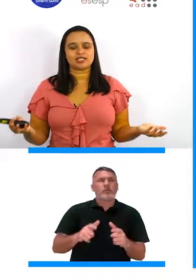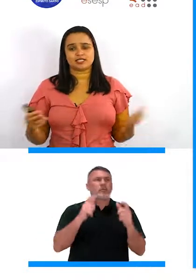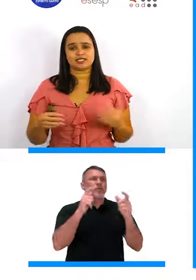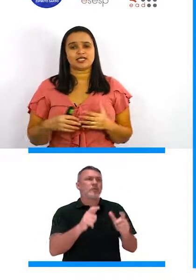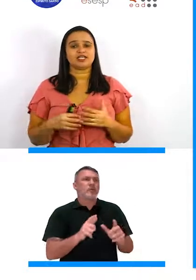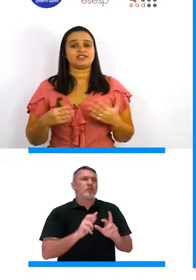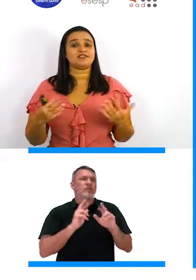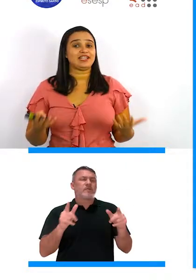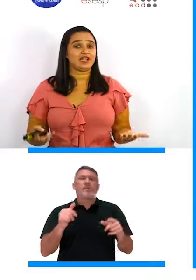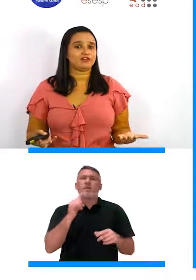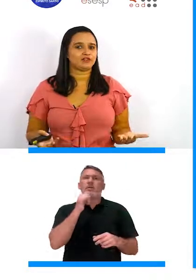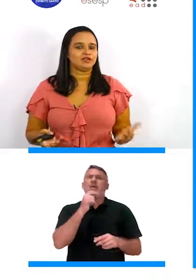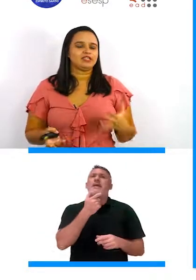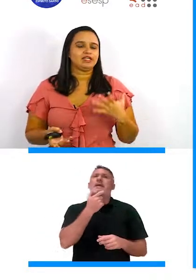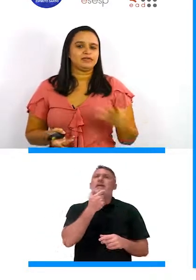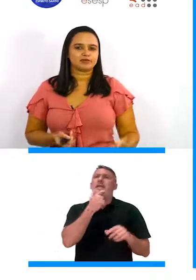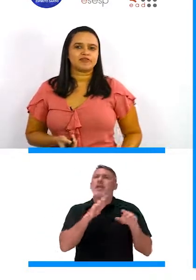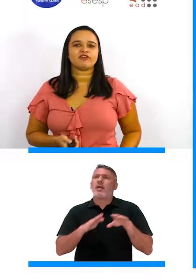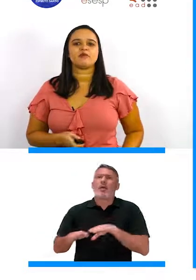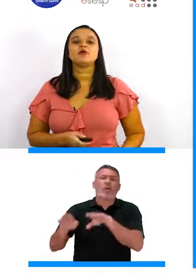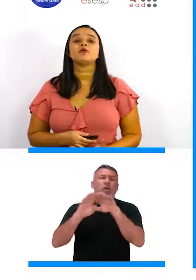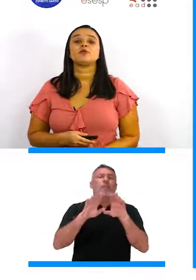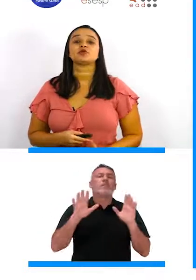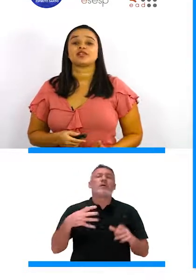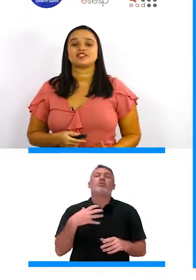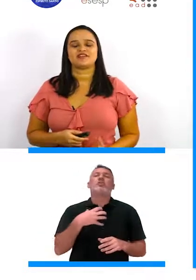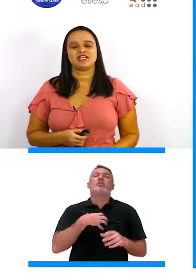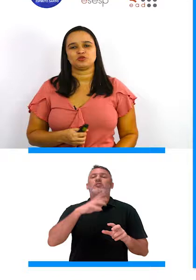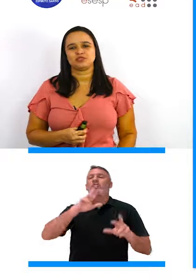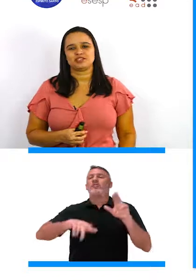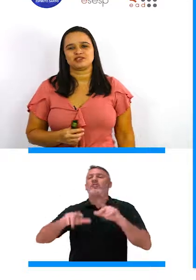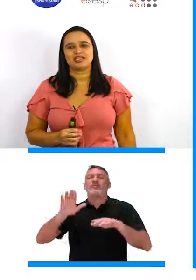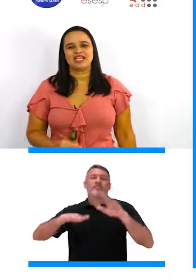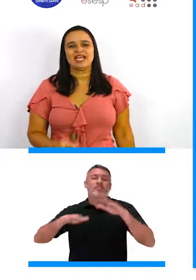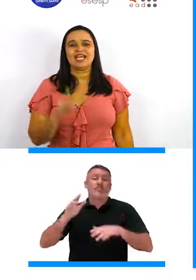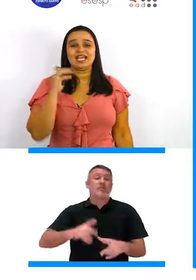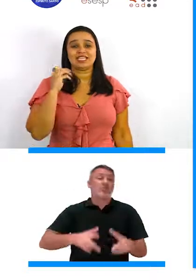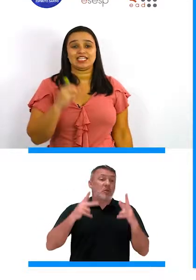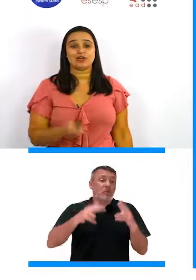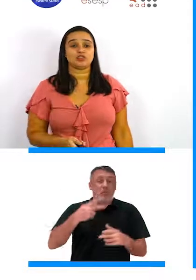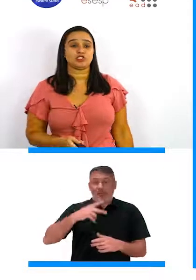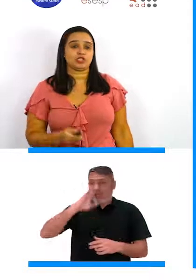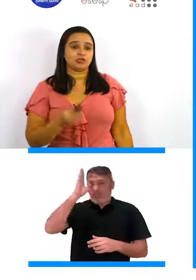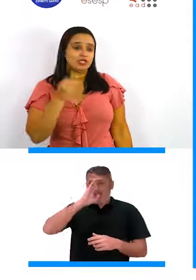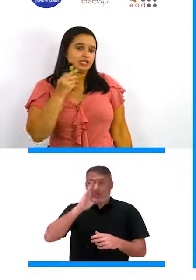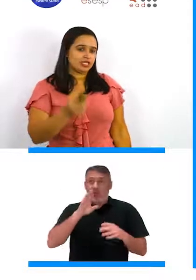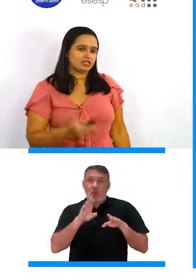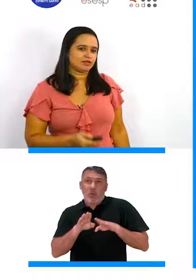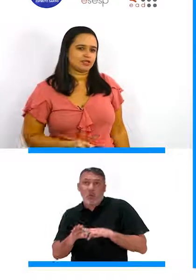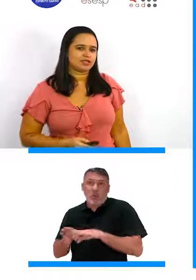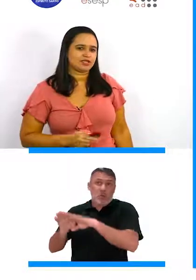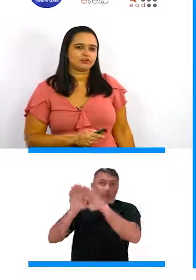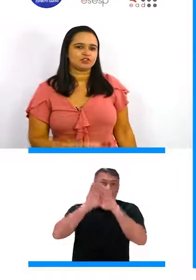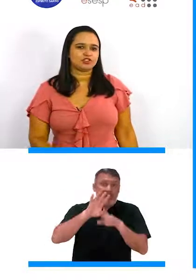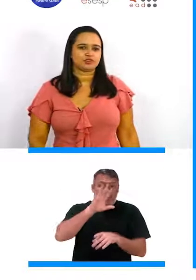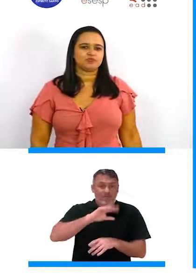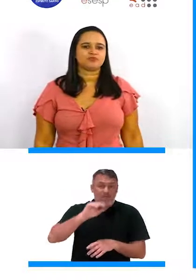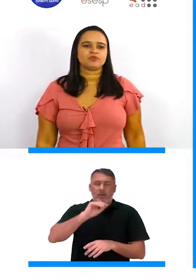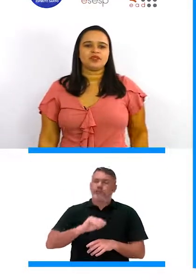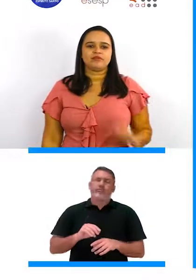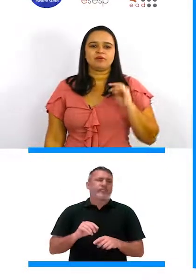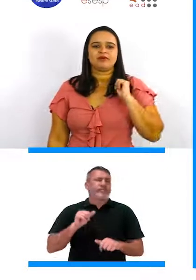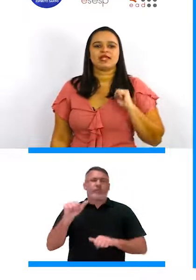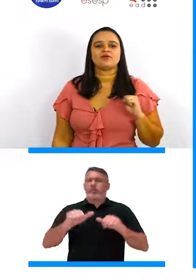o inglês, esse inglês é variável. Da mesma forma, o português falado no Brasil, ele é heterogêneo, e esse é um exemplo